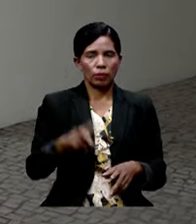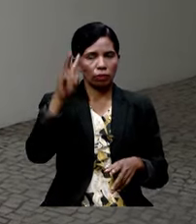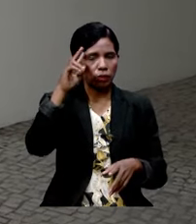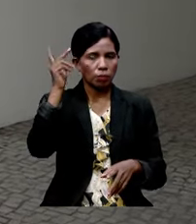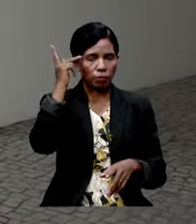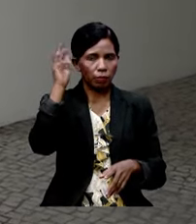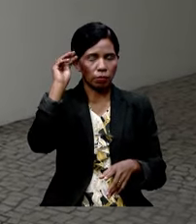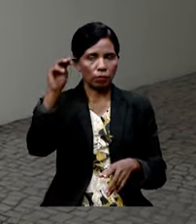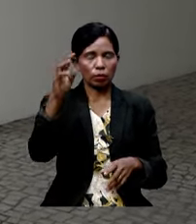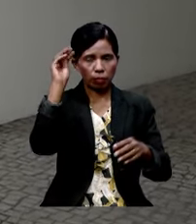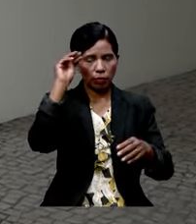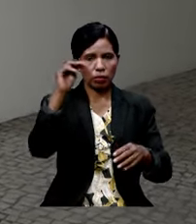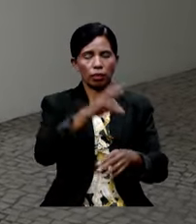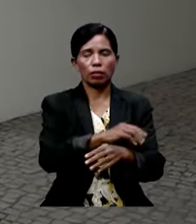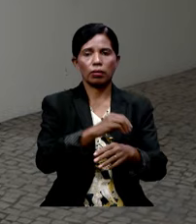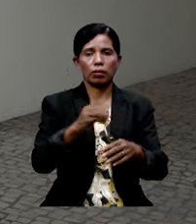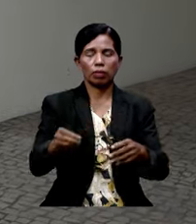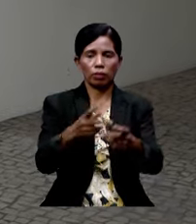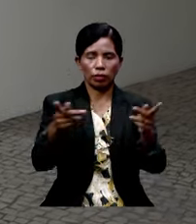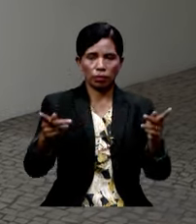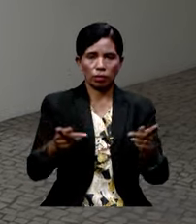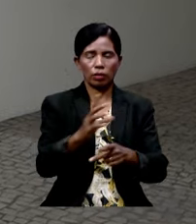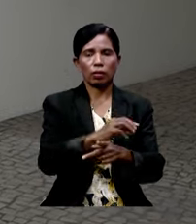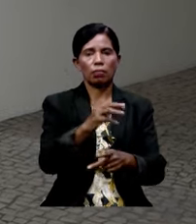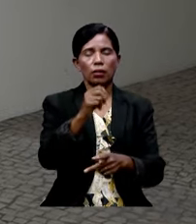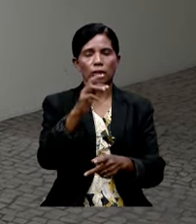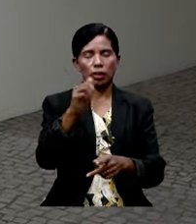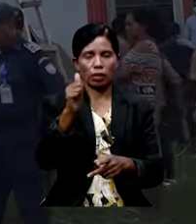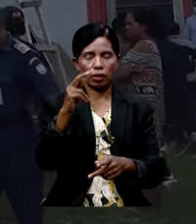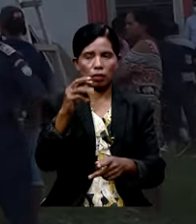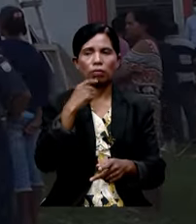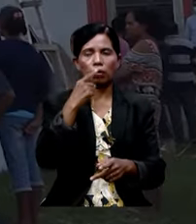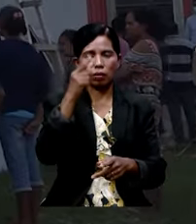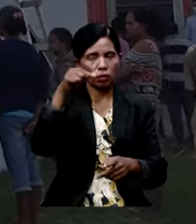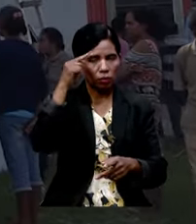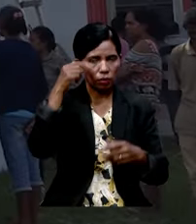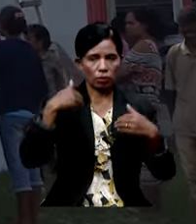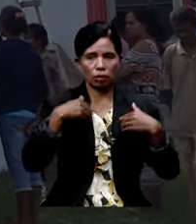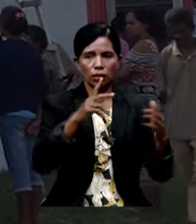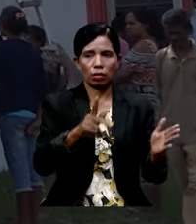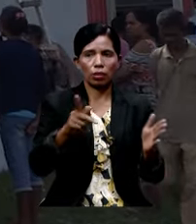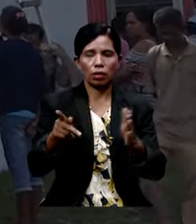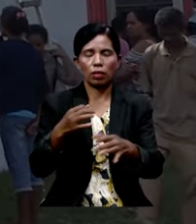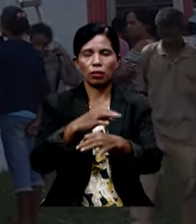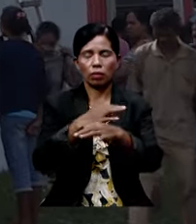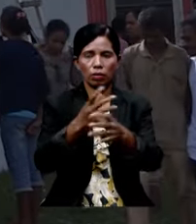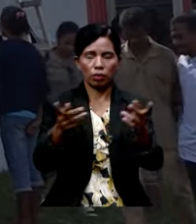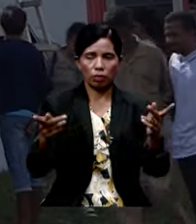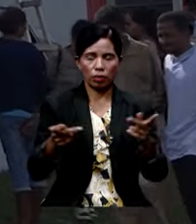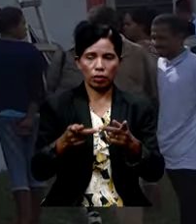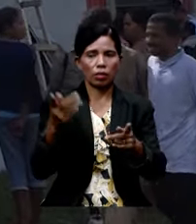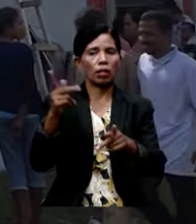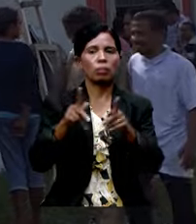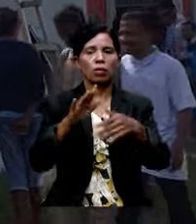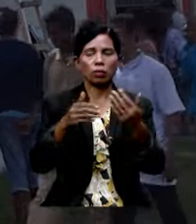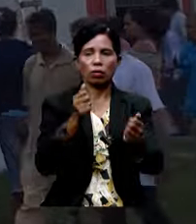Vice-Primeiro-Ministro, Ministro do Desenvolvimento Rural no Habitação Comunitária. Mariano Sanami Sabino Hateten, Governo e ONU plano atua dia habitação comunitária.